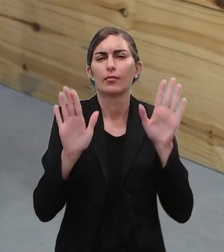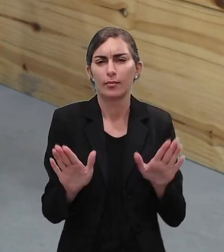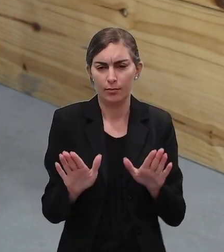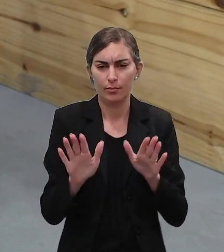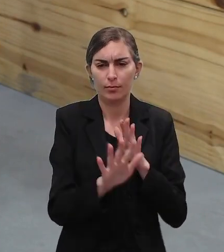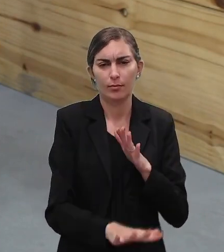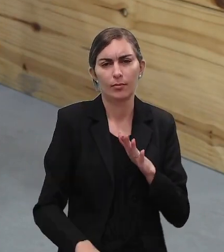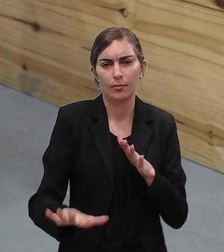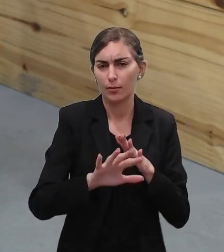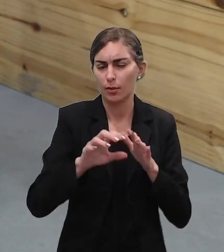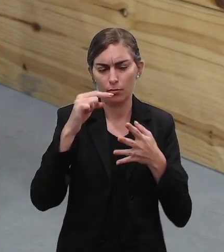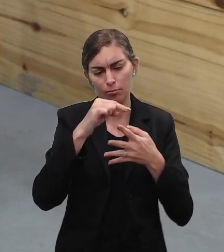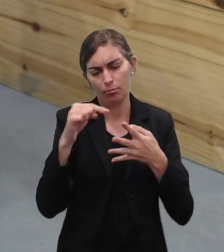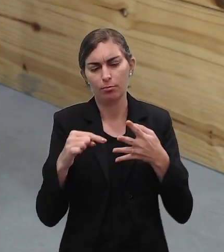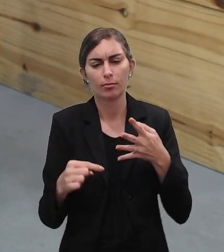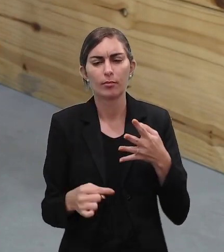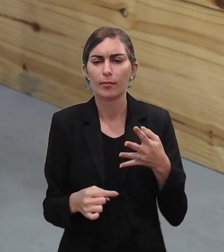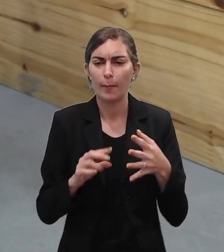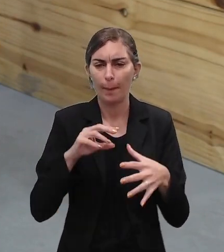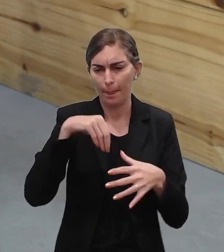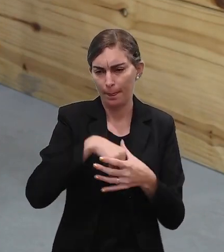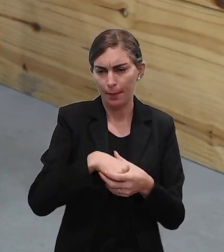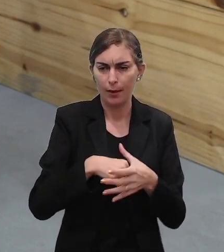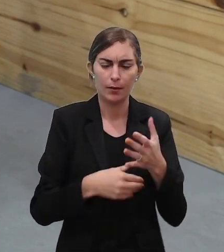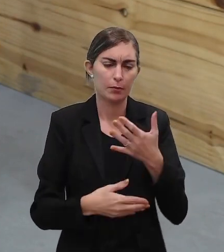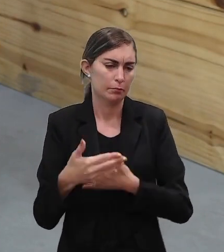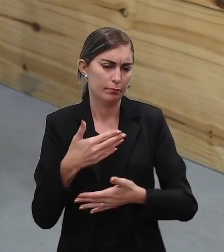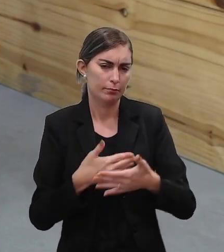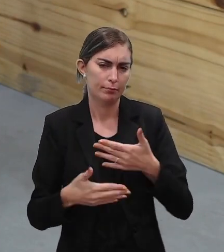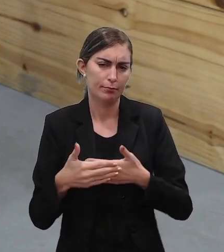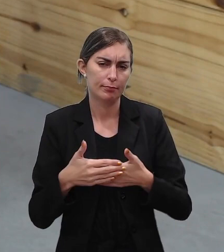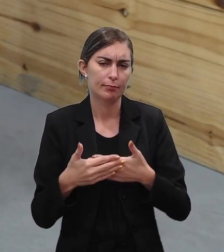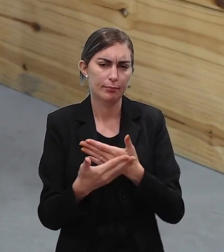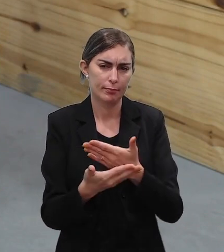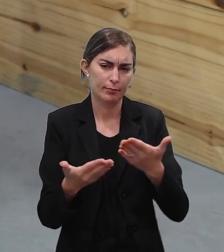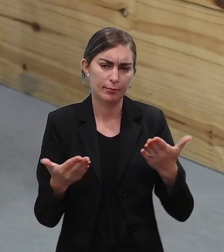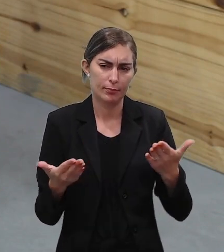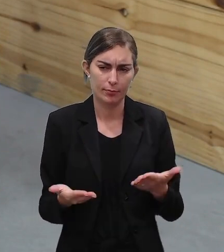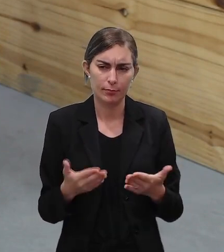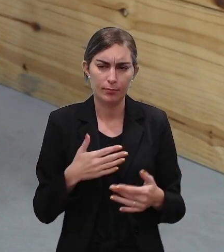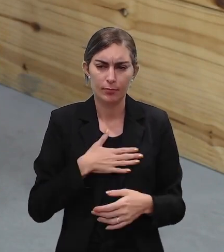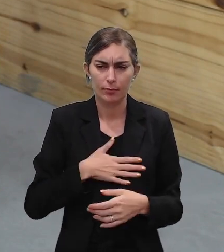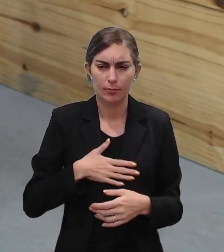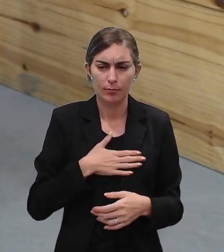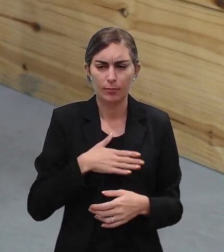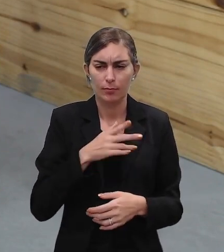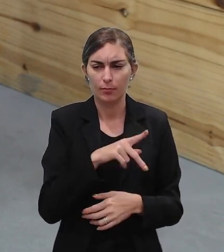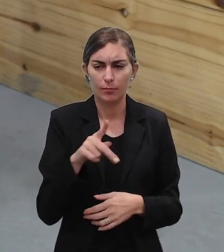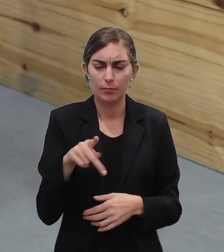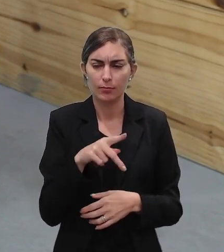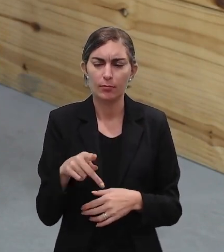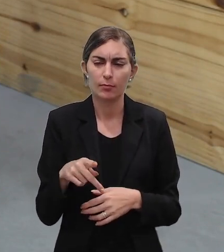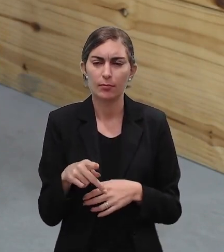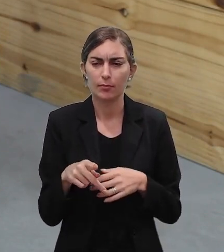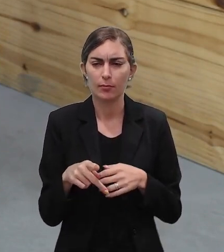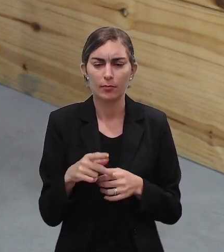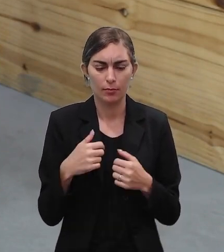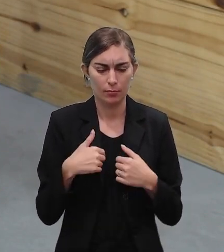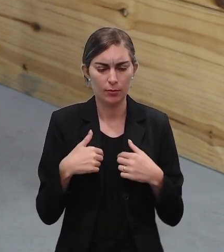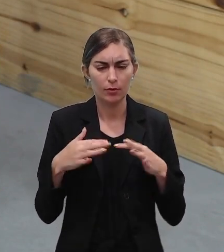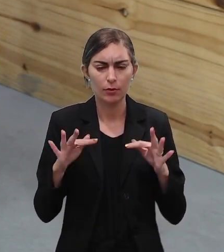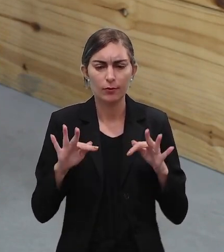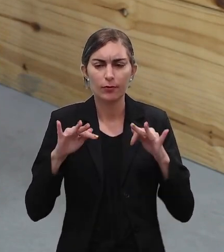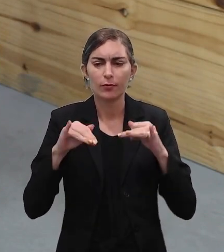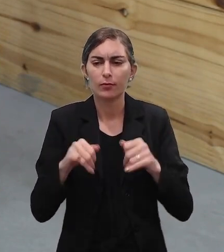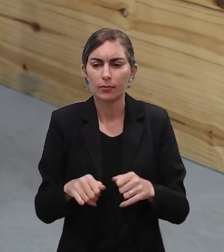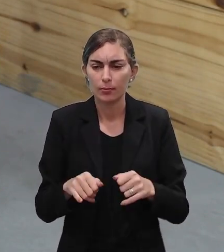de subsistemas, né? Dentro da organização. Aí eu gostaria, professora, para a gente